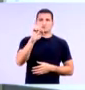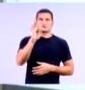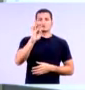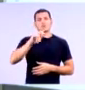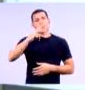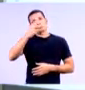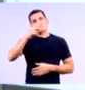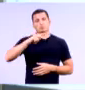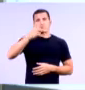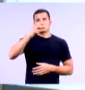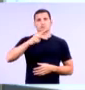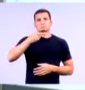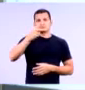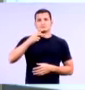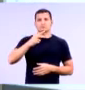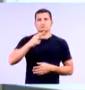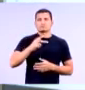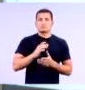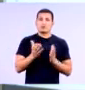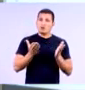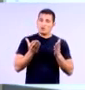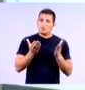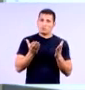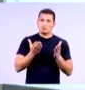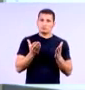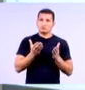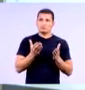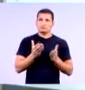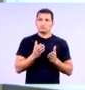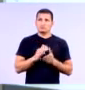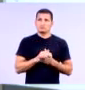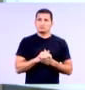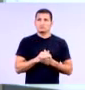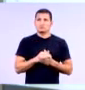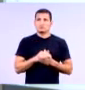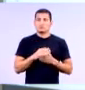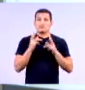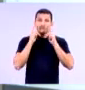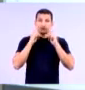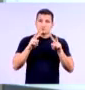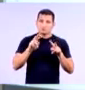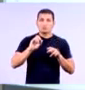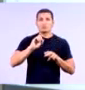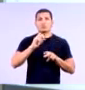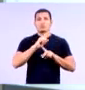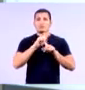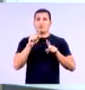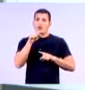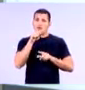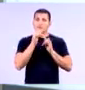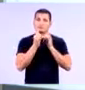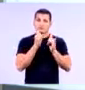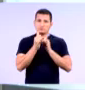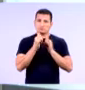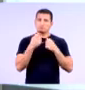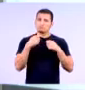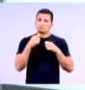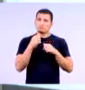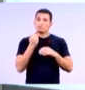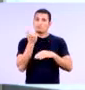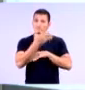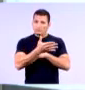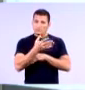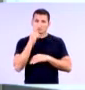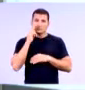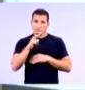outro. Agora, se ela for... Tem a questão, ela é visível ou não? Essa informação deve ser visível externo? Então